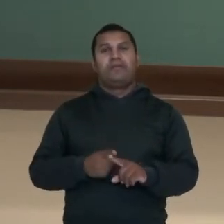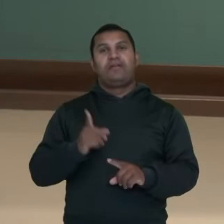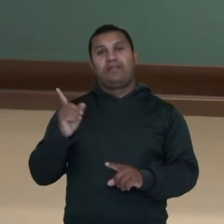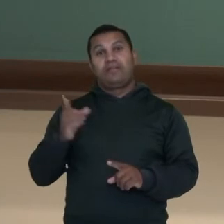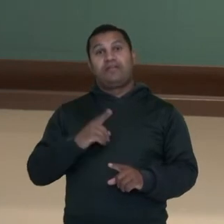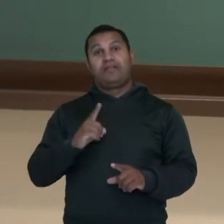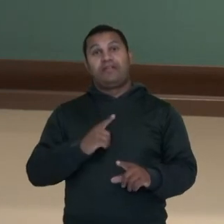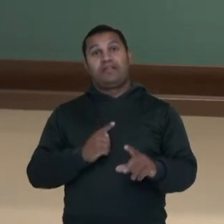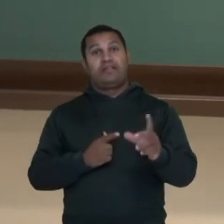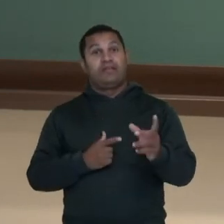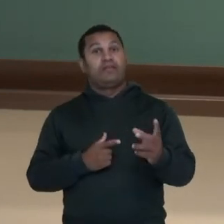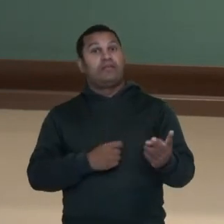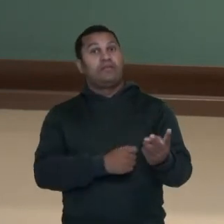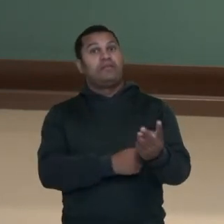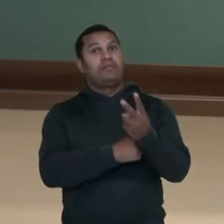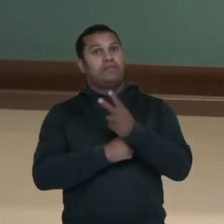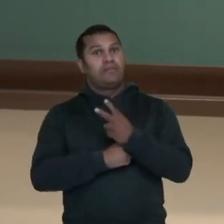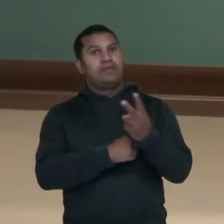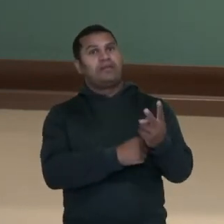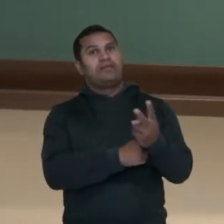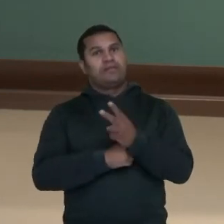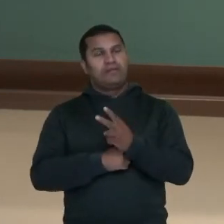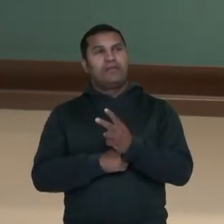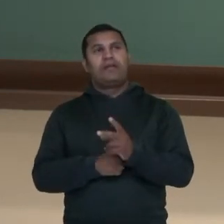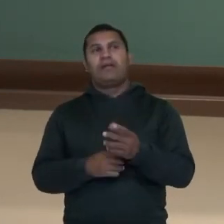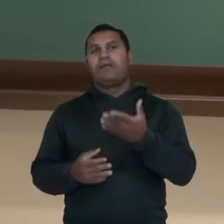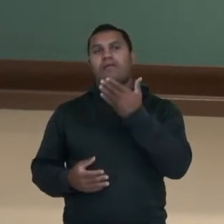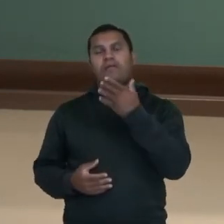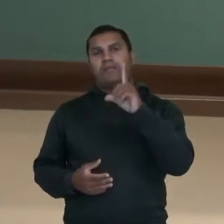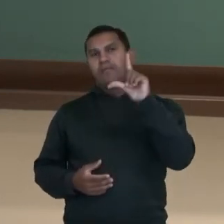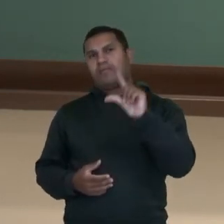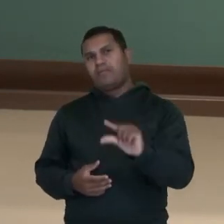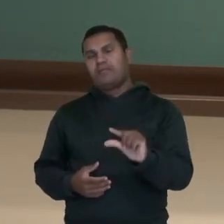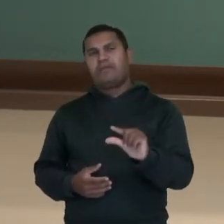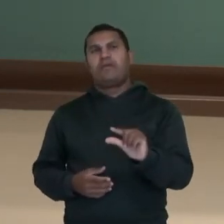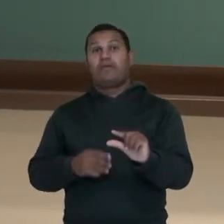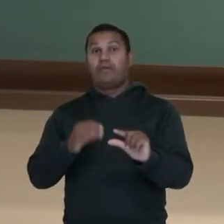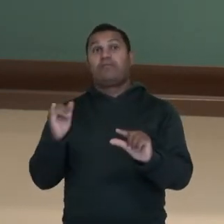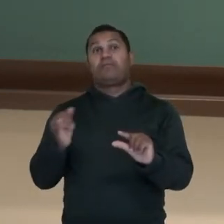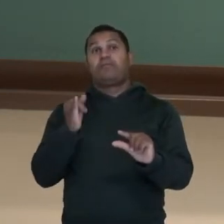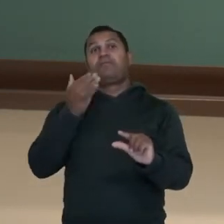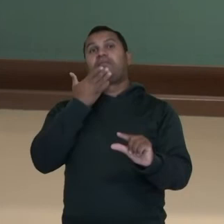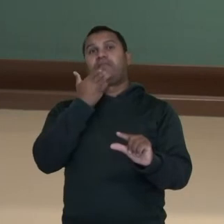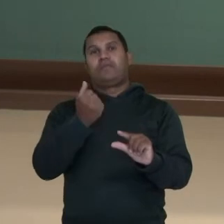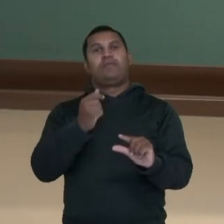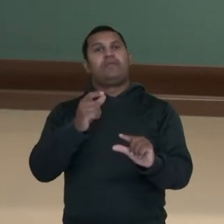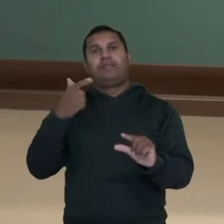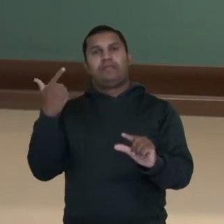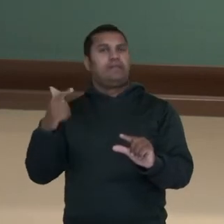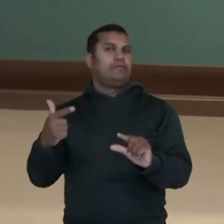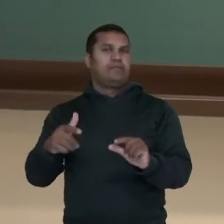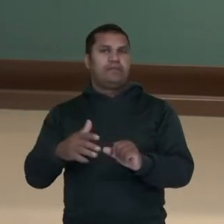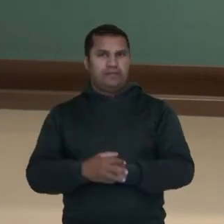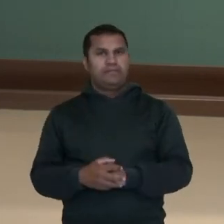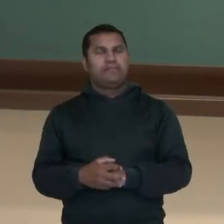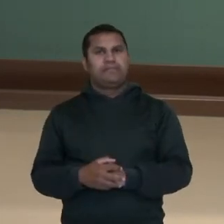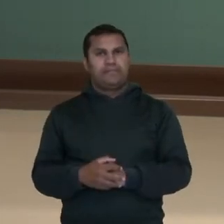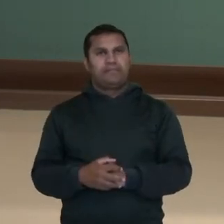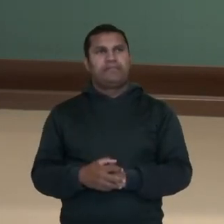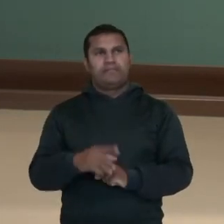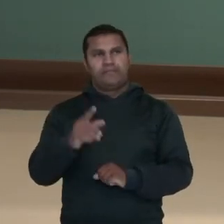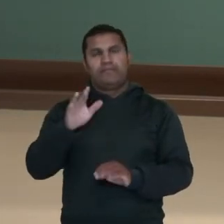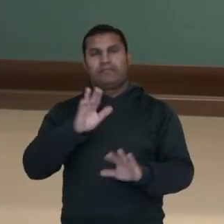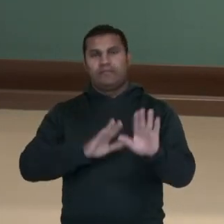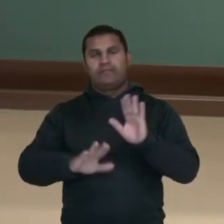você tem que pegar um empréstimo que tenha os juros menor. O ideal é não fazer, mas se você precisar, tem que avaliar os juros bem certinho, tá